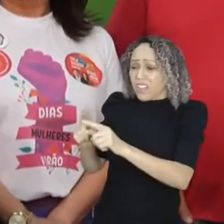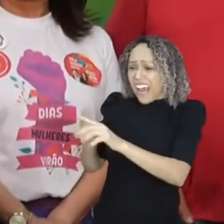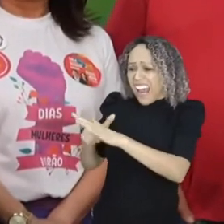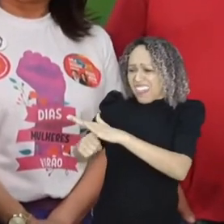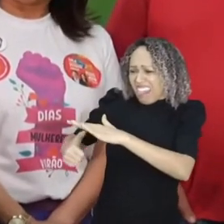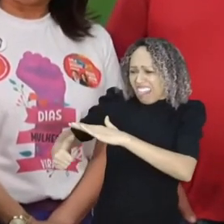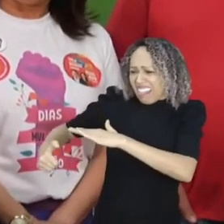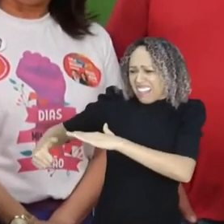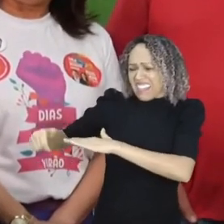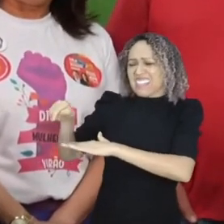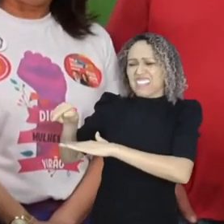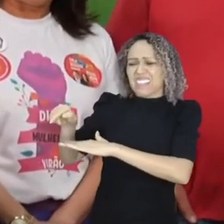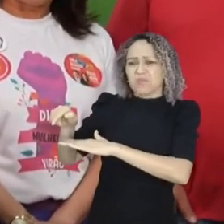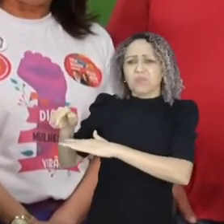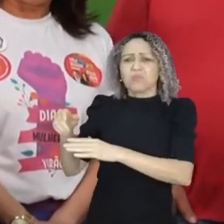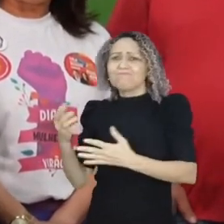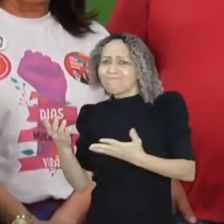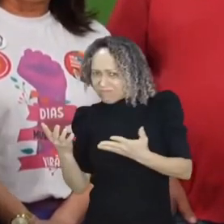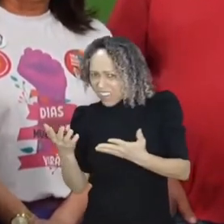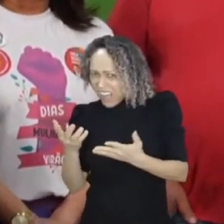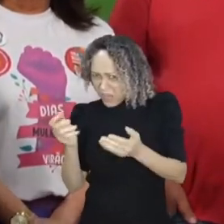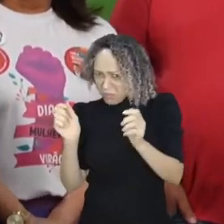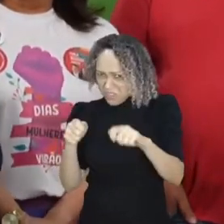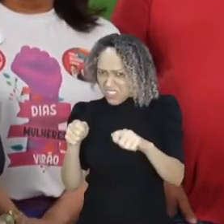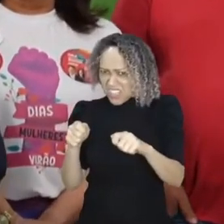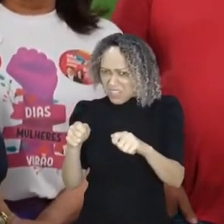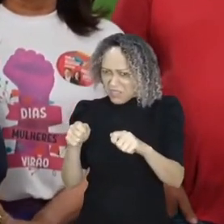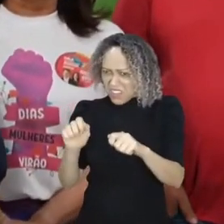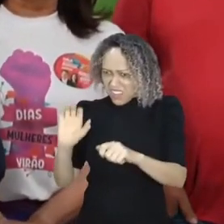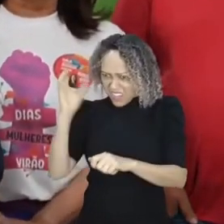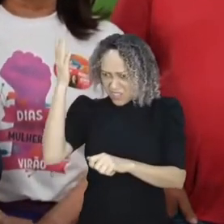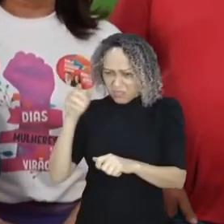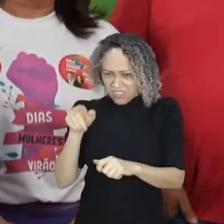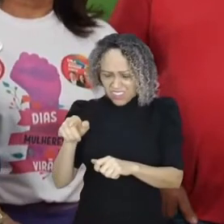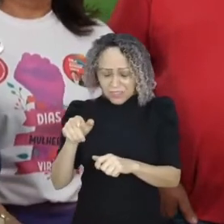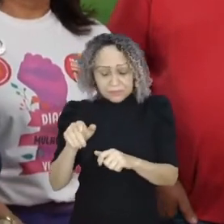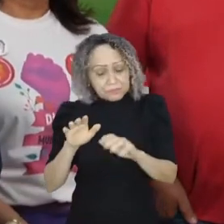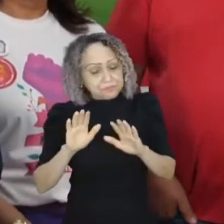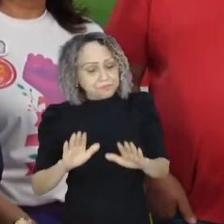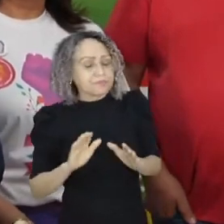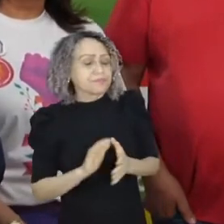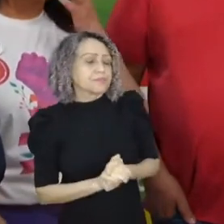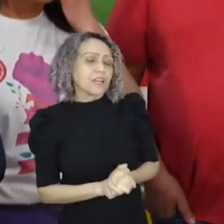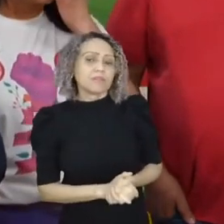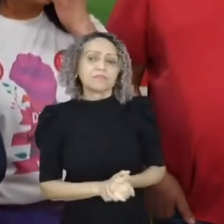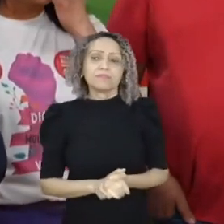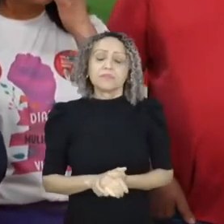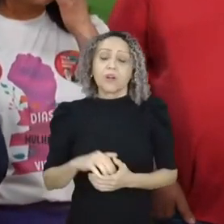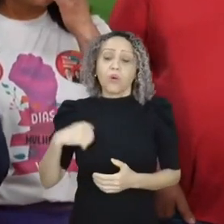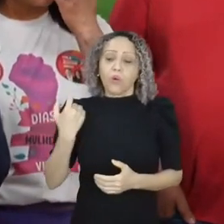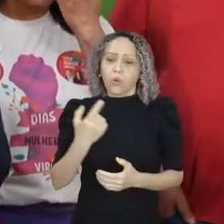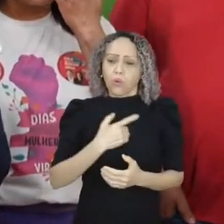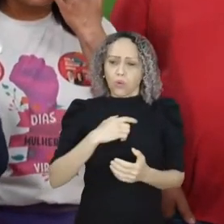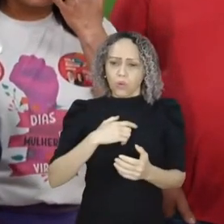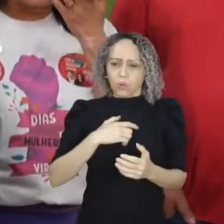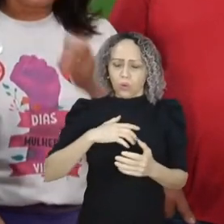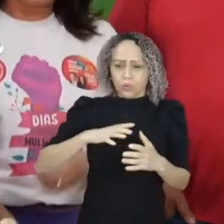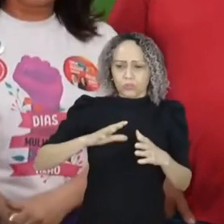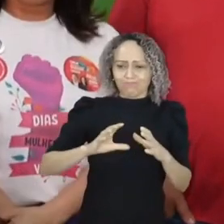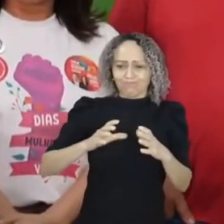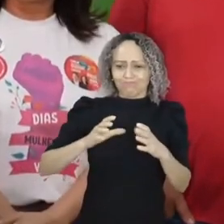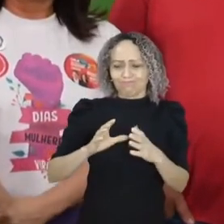para tentar barrar isso aí? O nosso departamento jurídico tem tentado acionar a